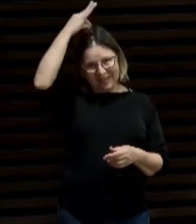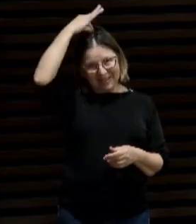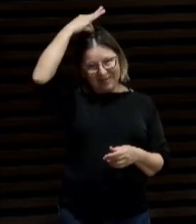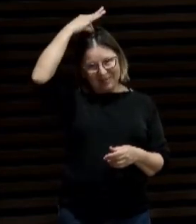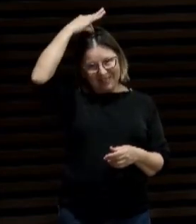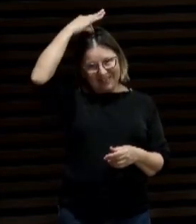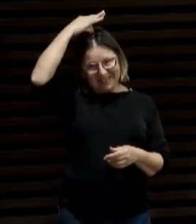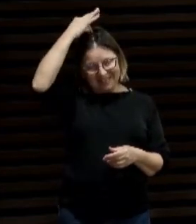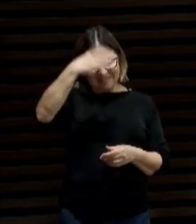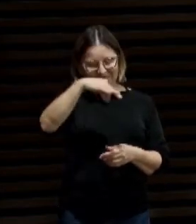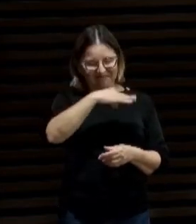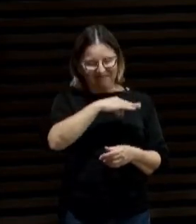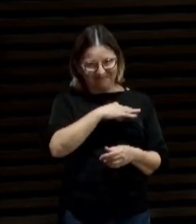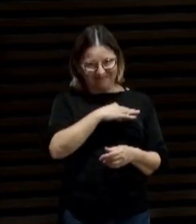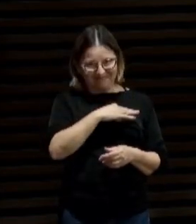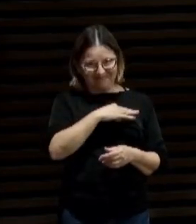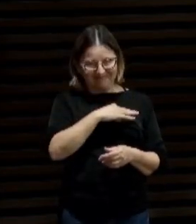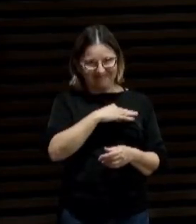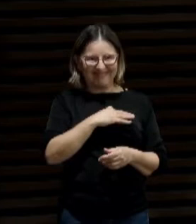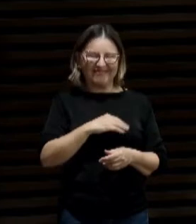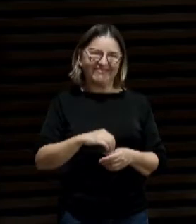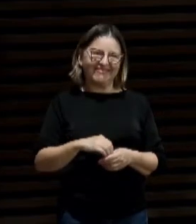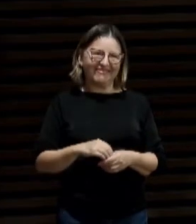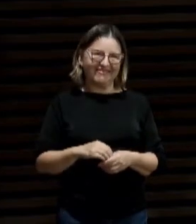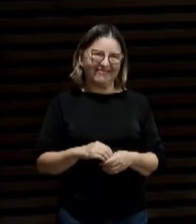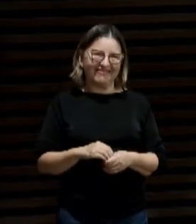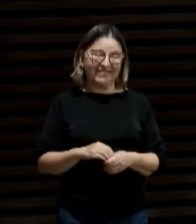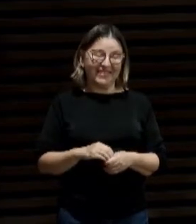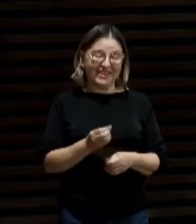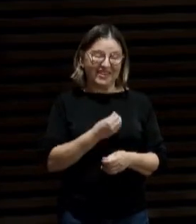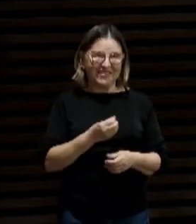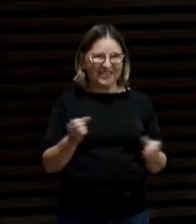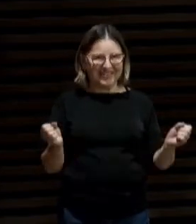que recebeu o Espírito de Cristo dentro dele. A vida nova.